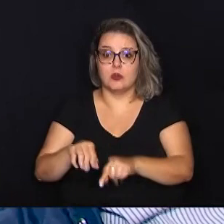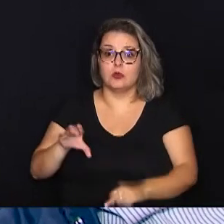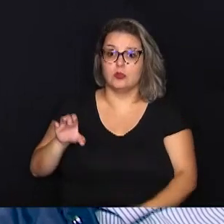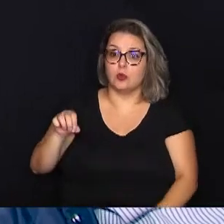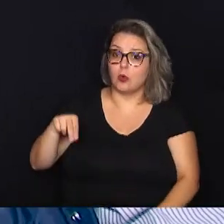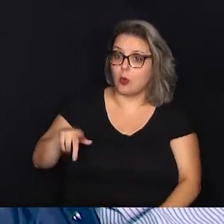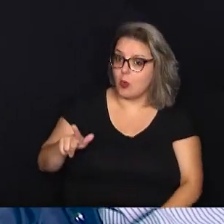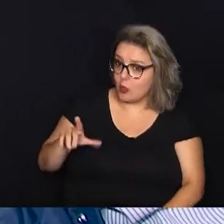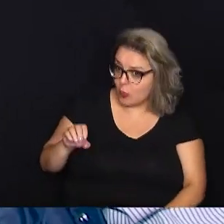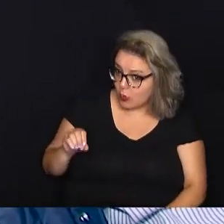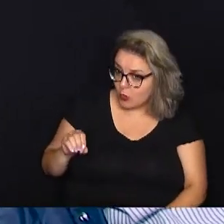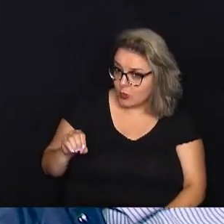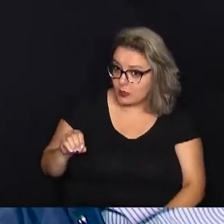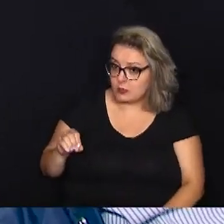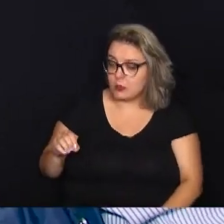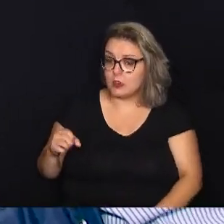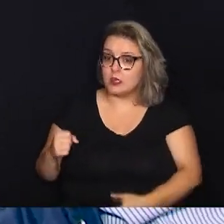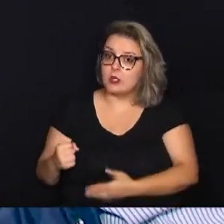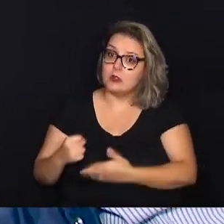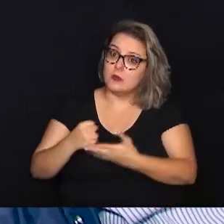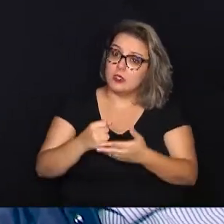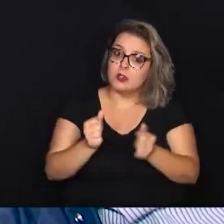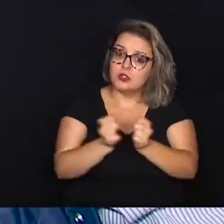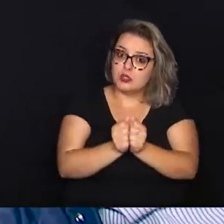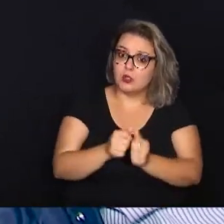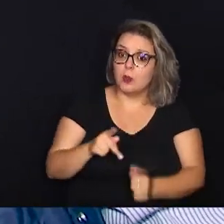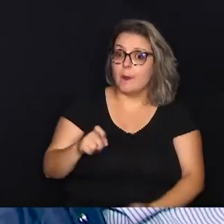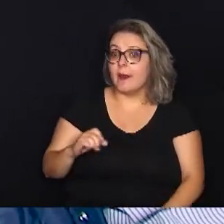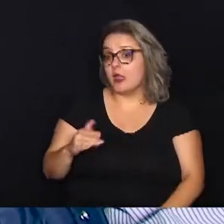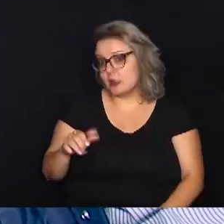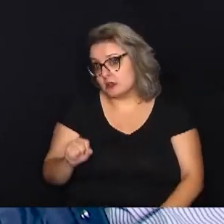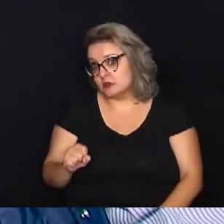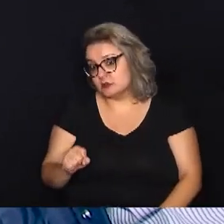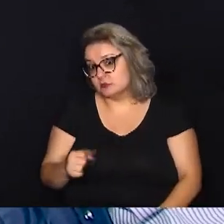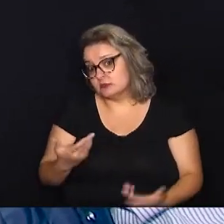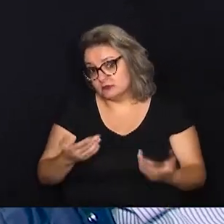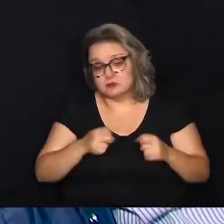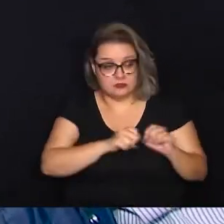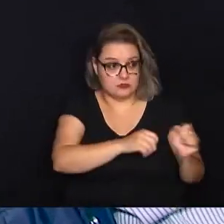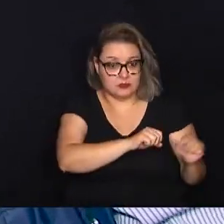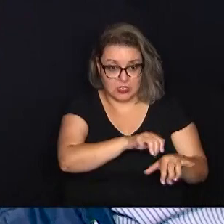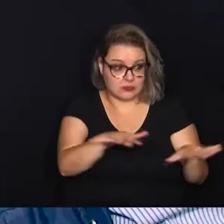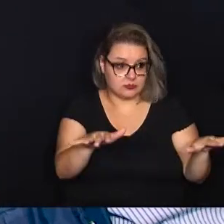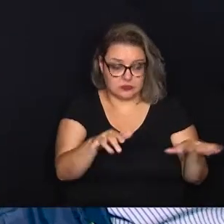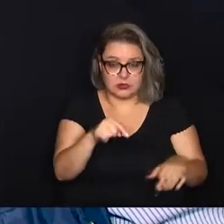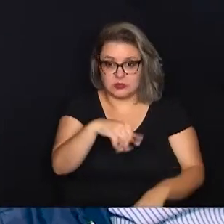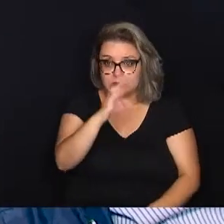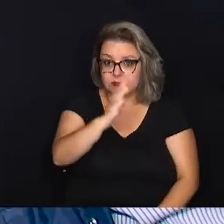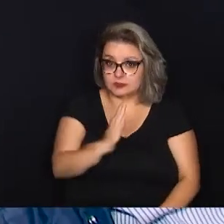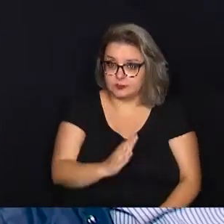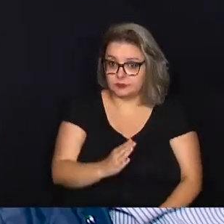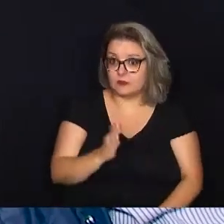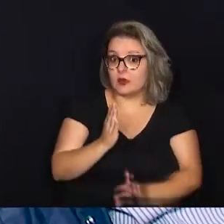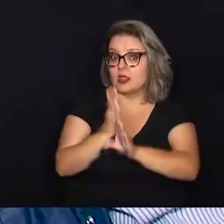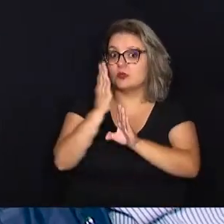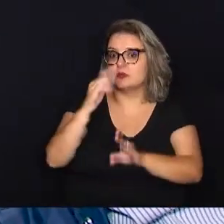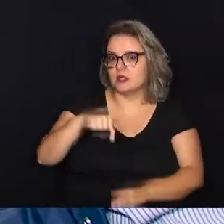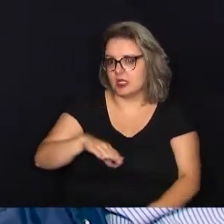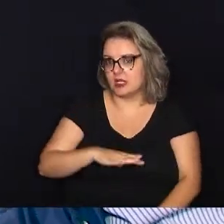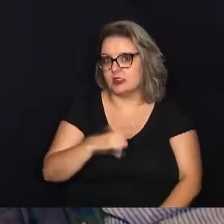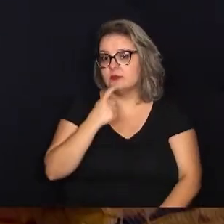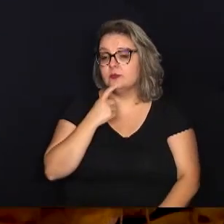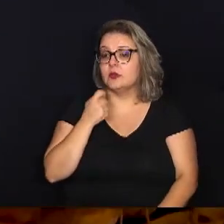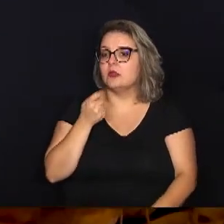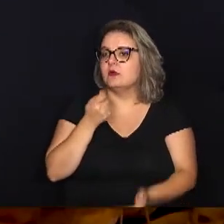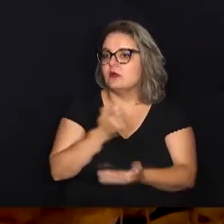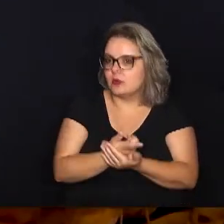pessoas do Congo, e eles traziam peças para negociar aqui no Brasil. E findaram me descobrindo aqui em